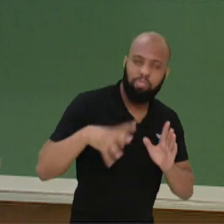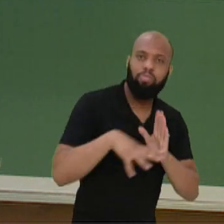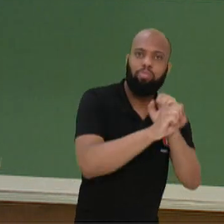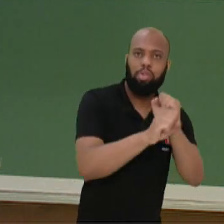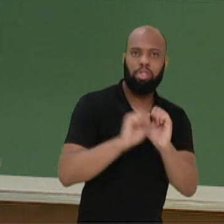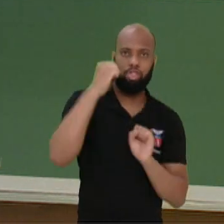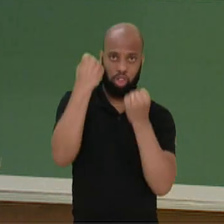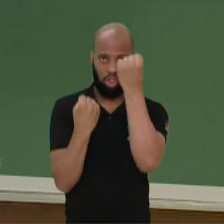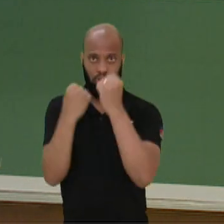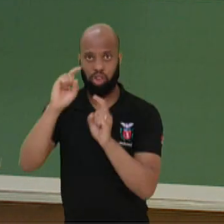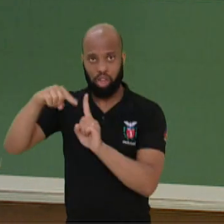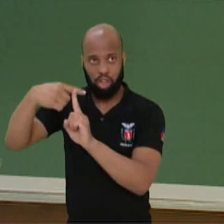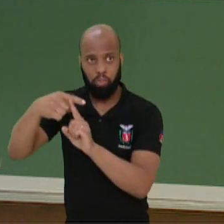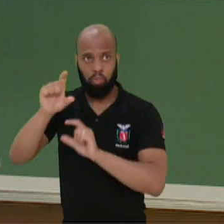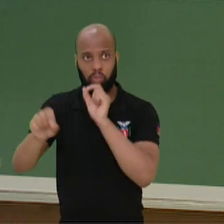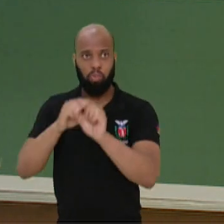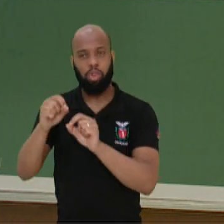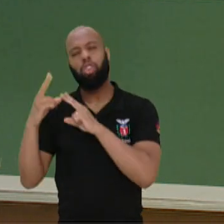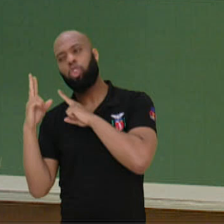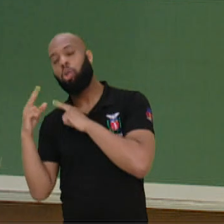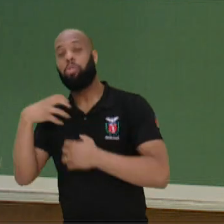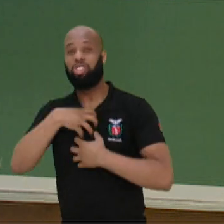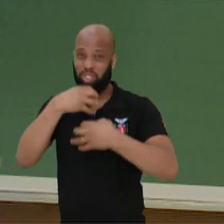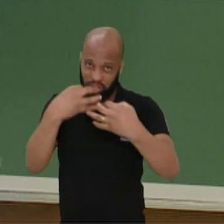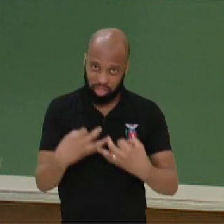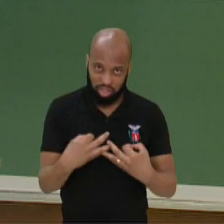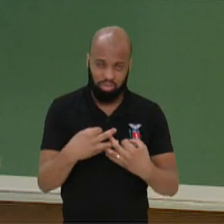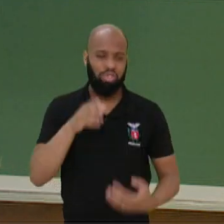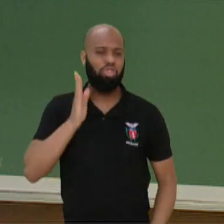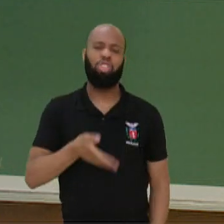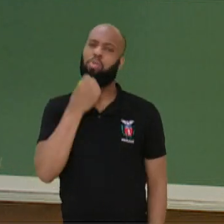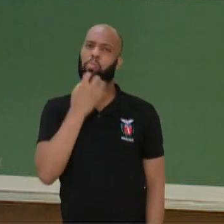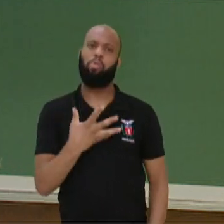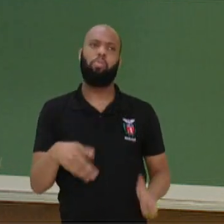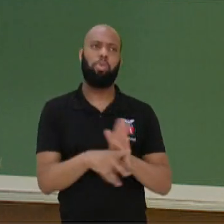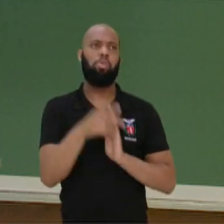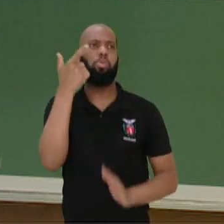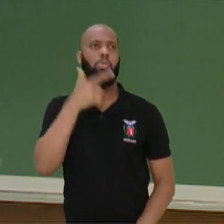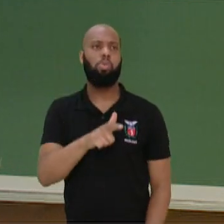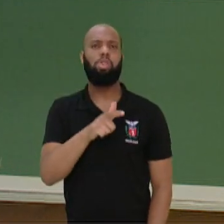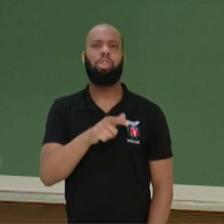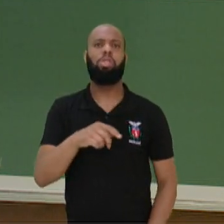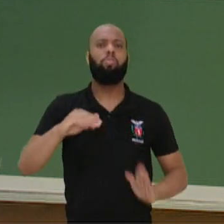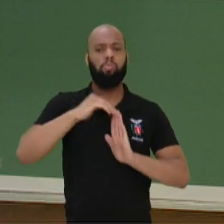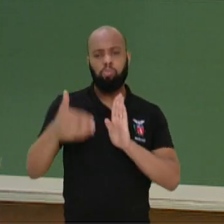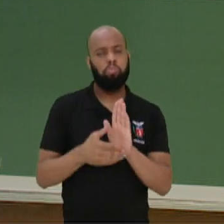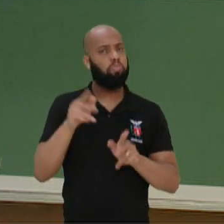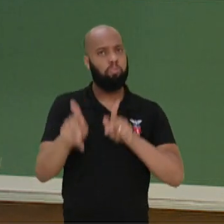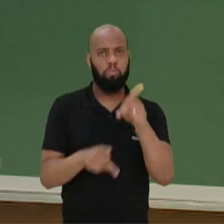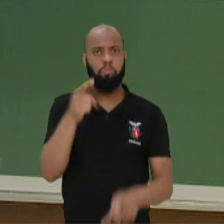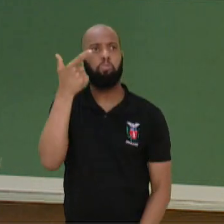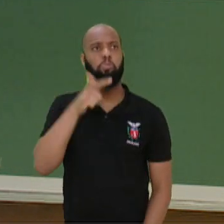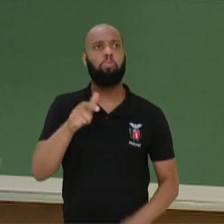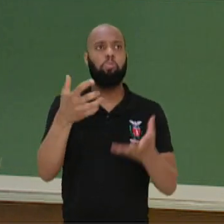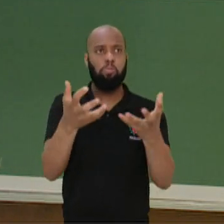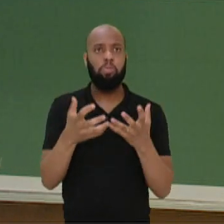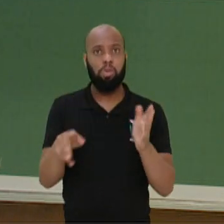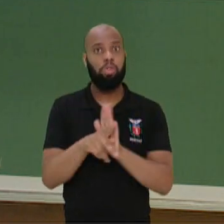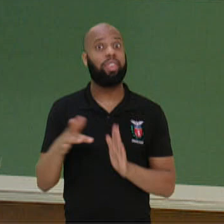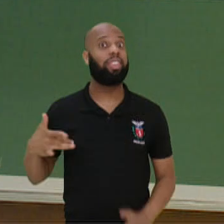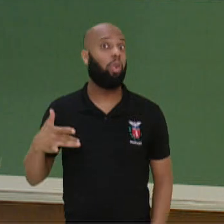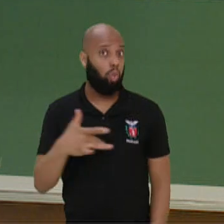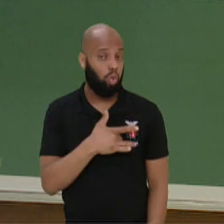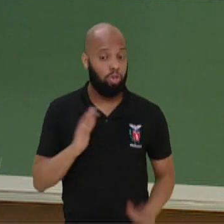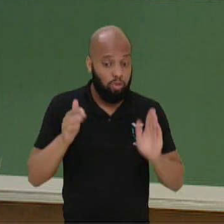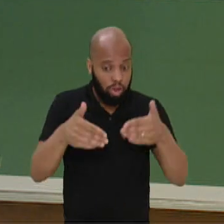atividade física e mais sono talvez seja o suficiente para a maior parte da população que pensa em